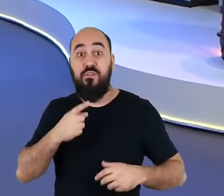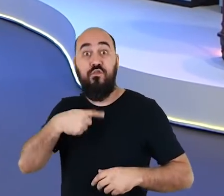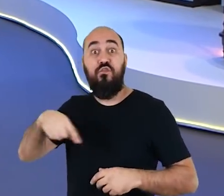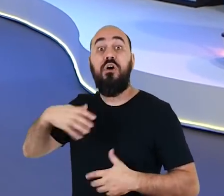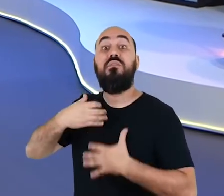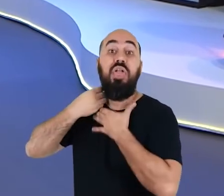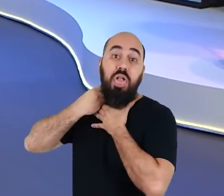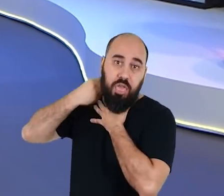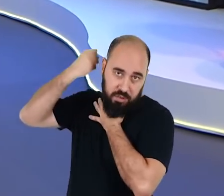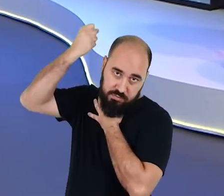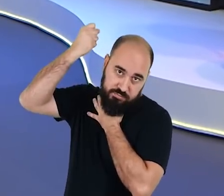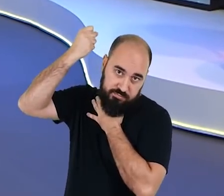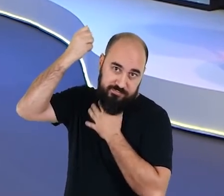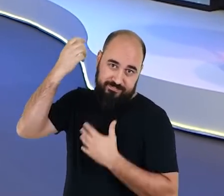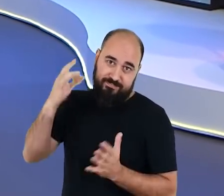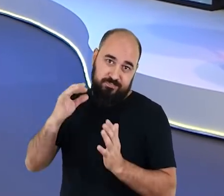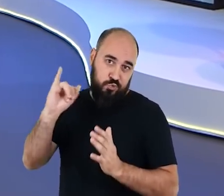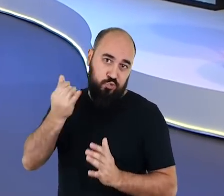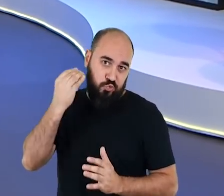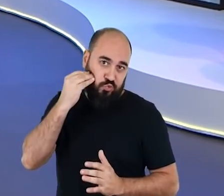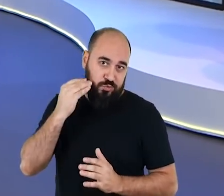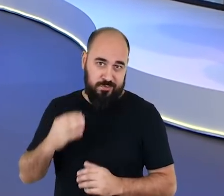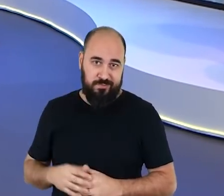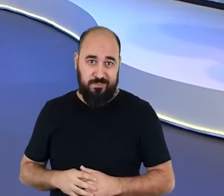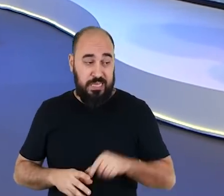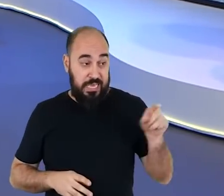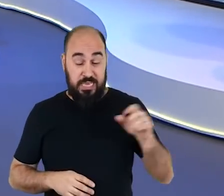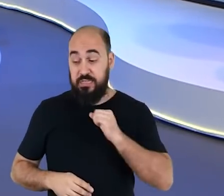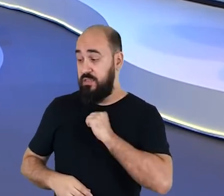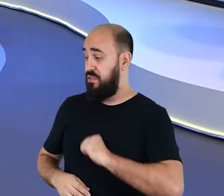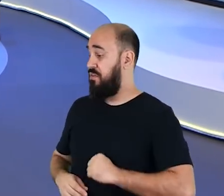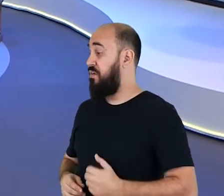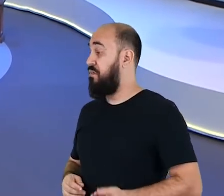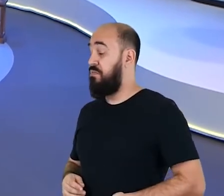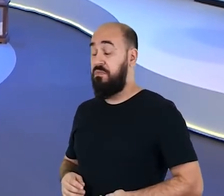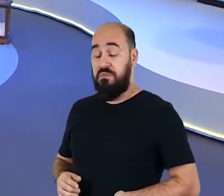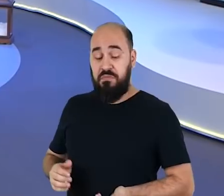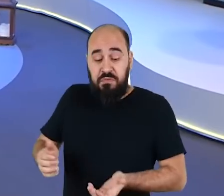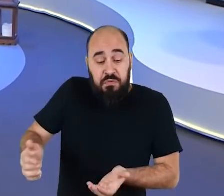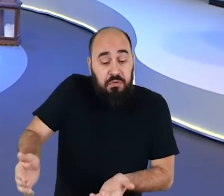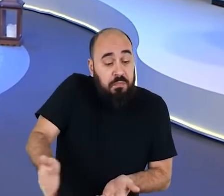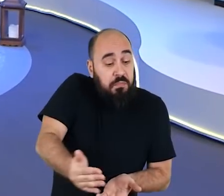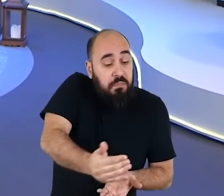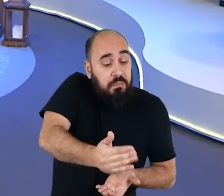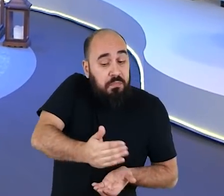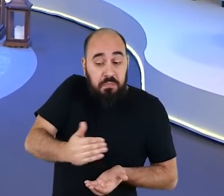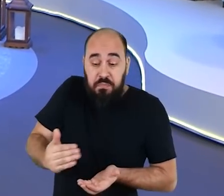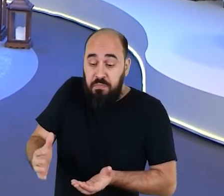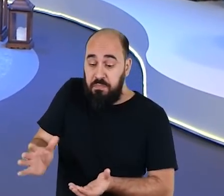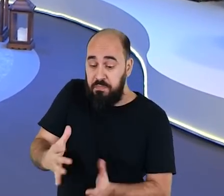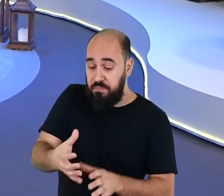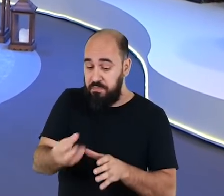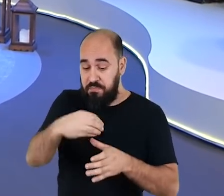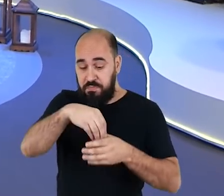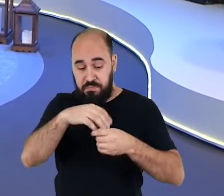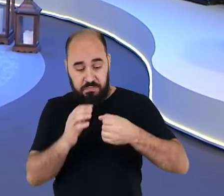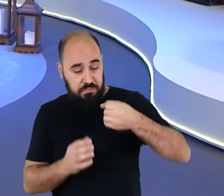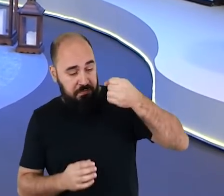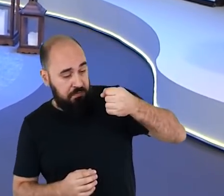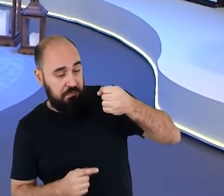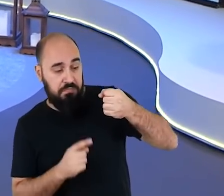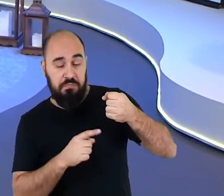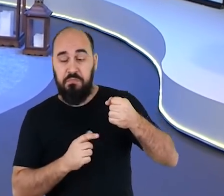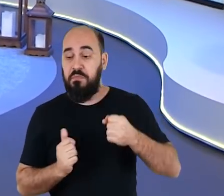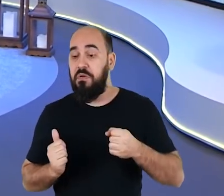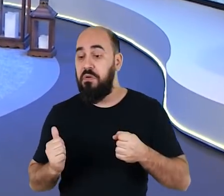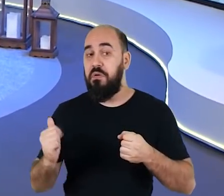seu legalismo religioso, que estava muito longe de um caráter honesto, resolveram dessa vez usar essas moedas